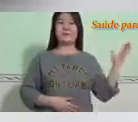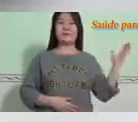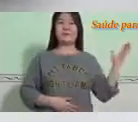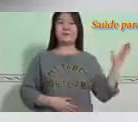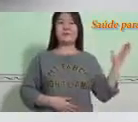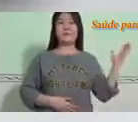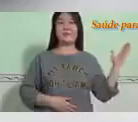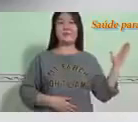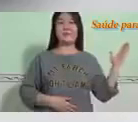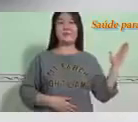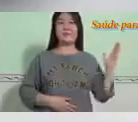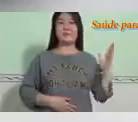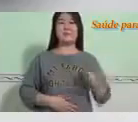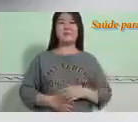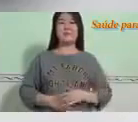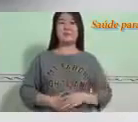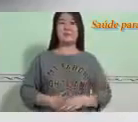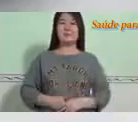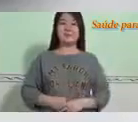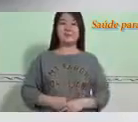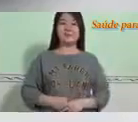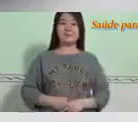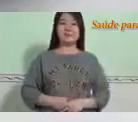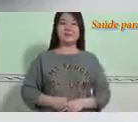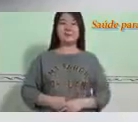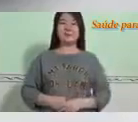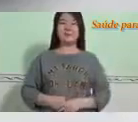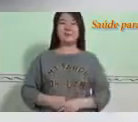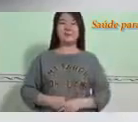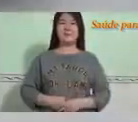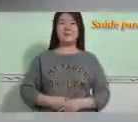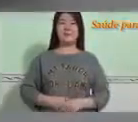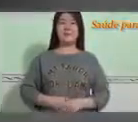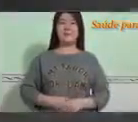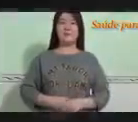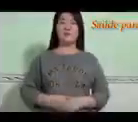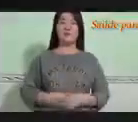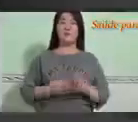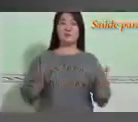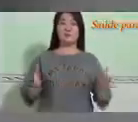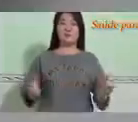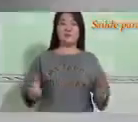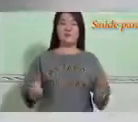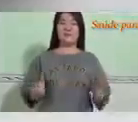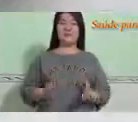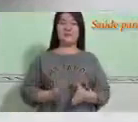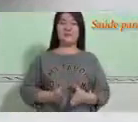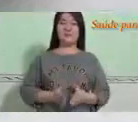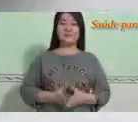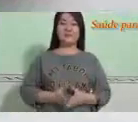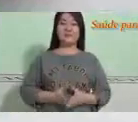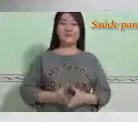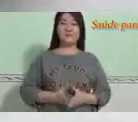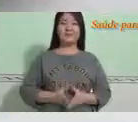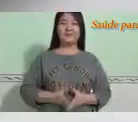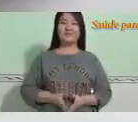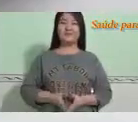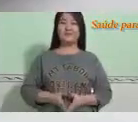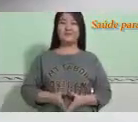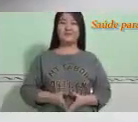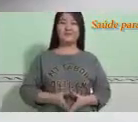em duas doses vírgula tem o dlsr ao mnt de ai até acento agudo 2